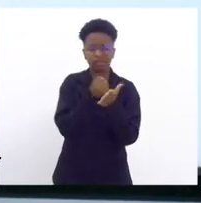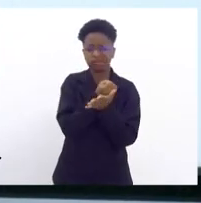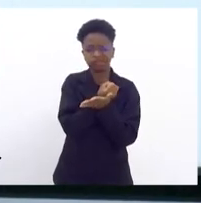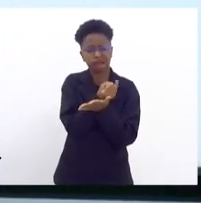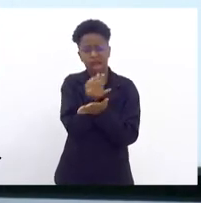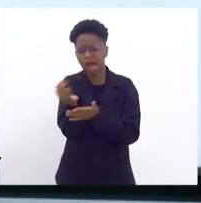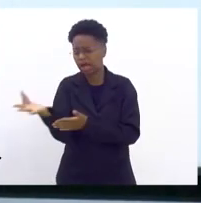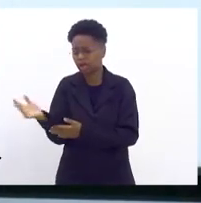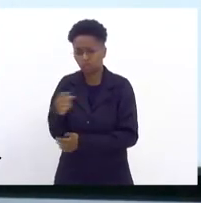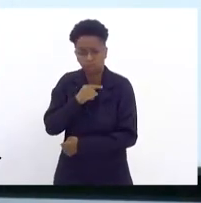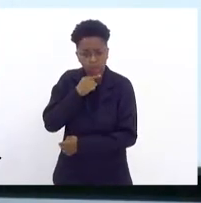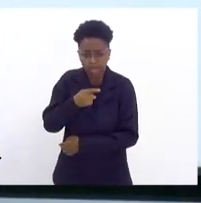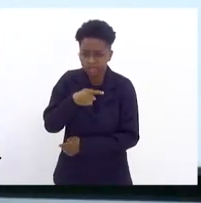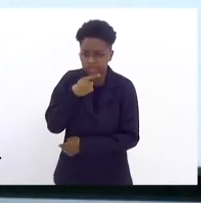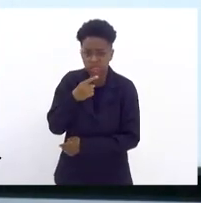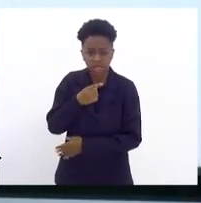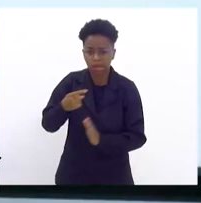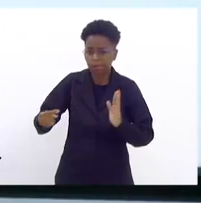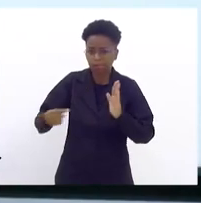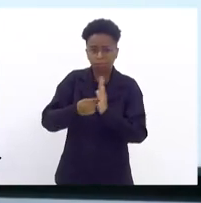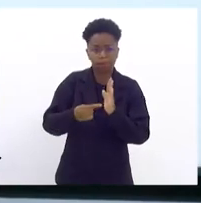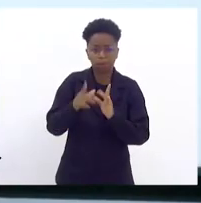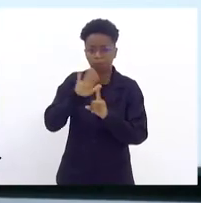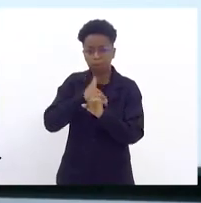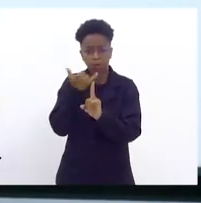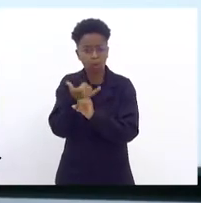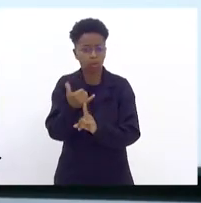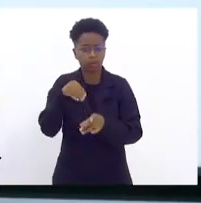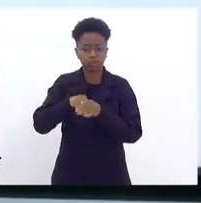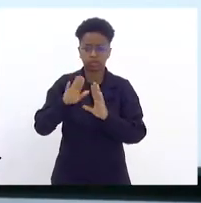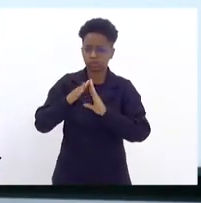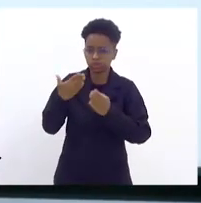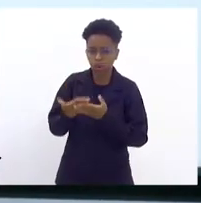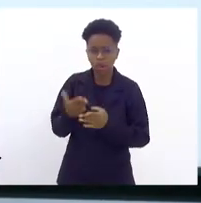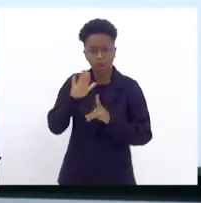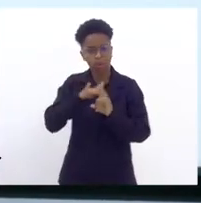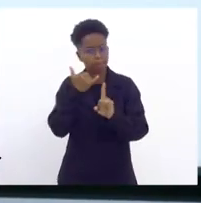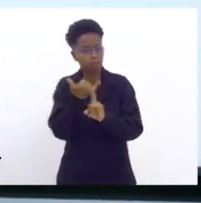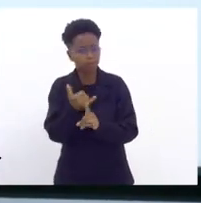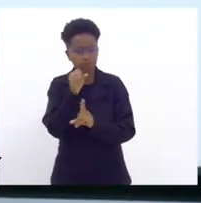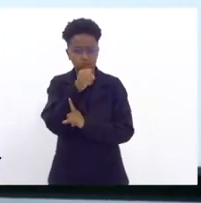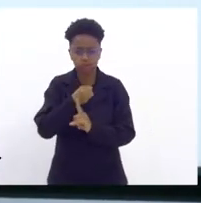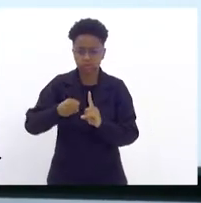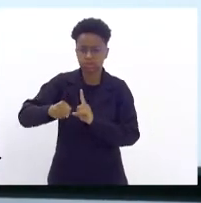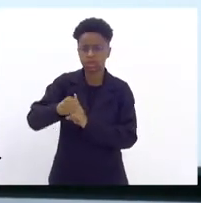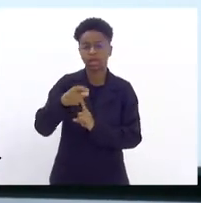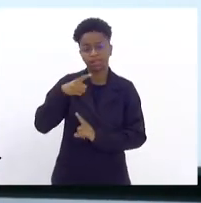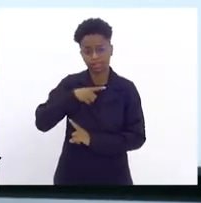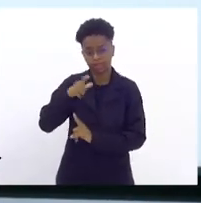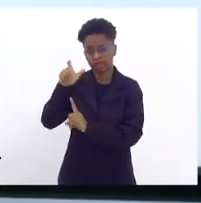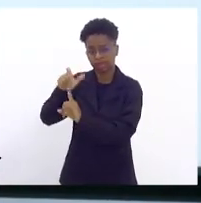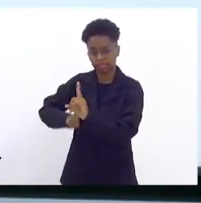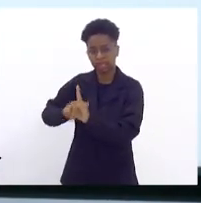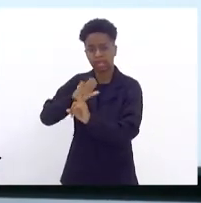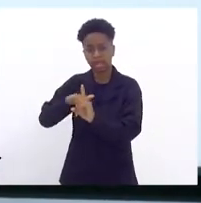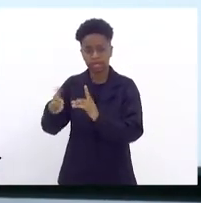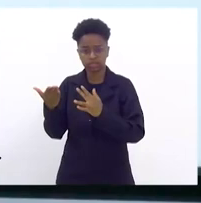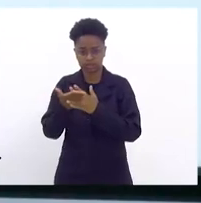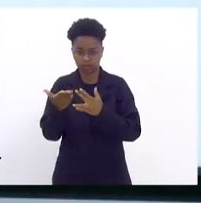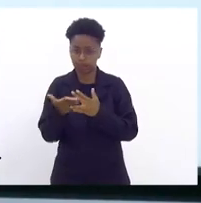não adianta a gente denunciar o bullying na escola o bullying que a sociedade faz a gente teve o caso da criança no Recreio